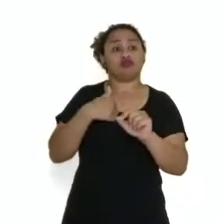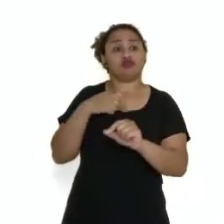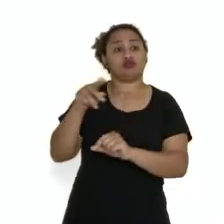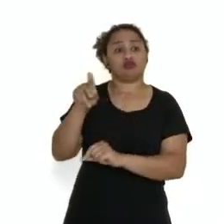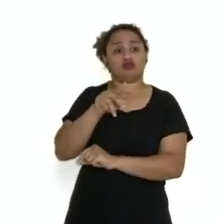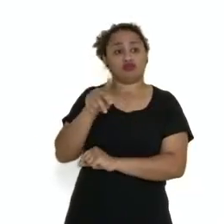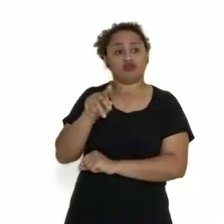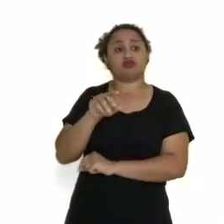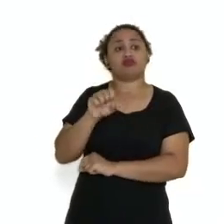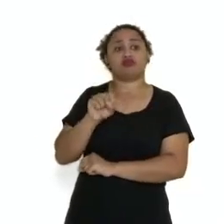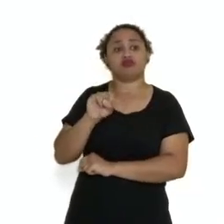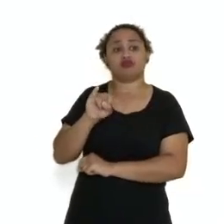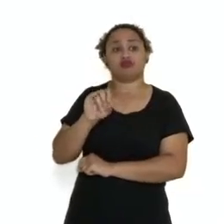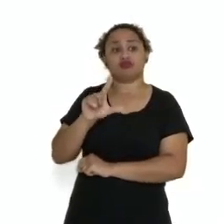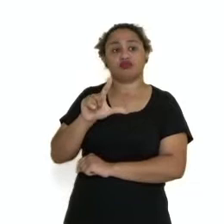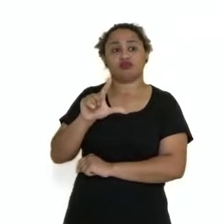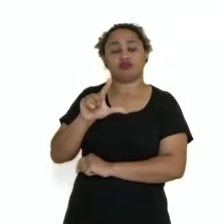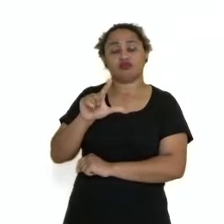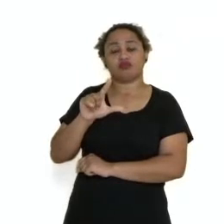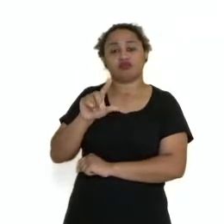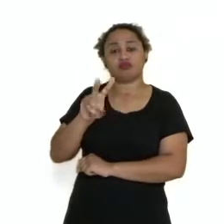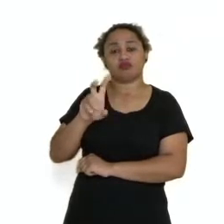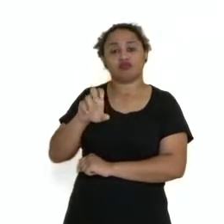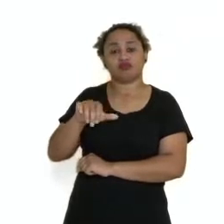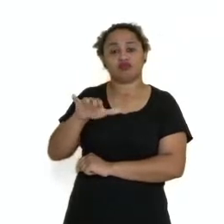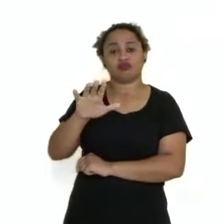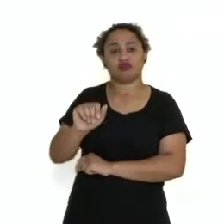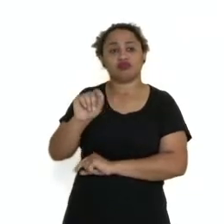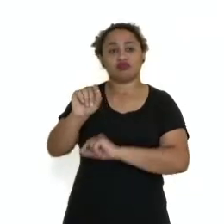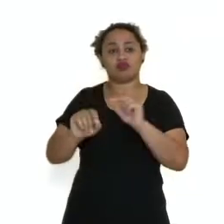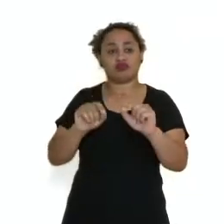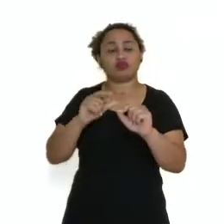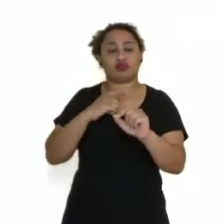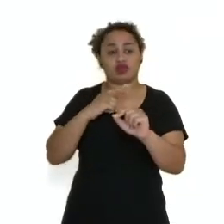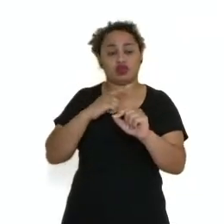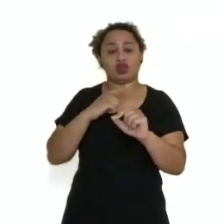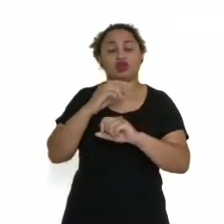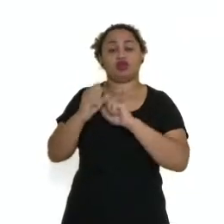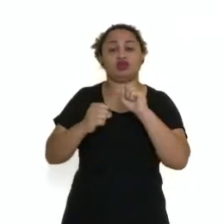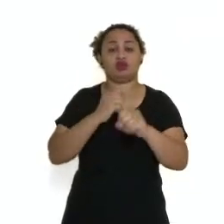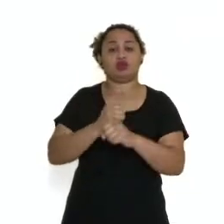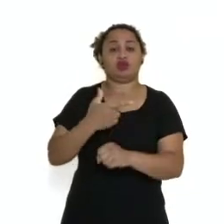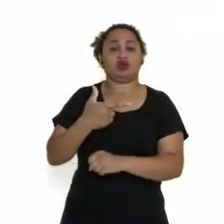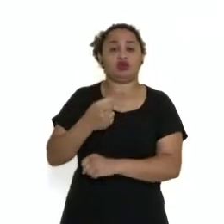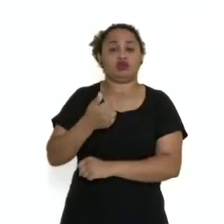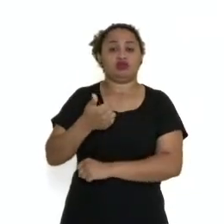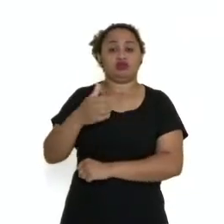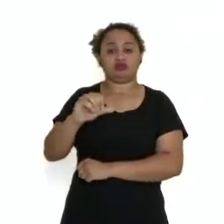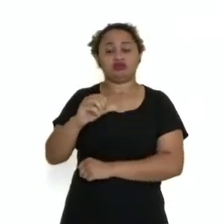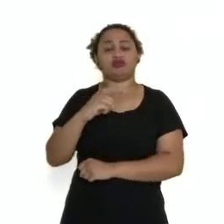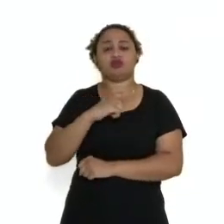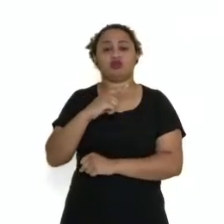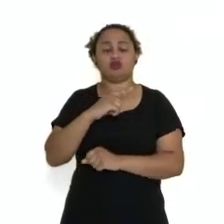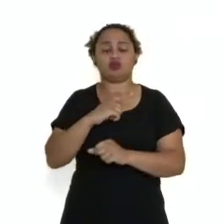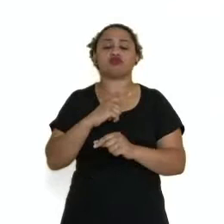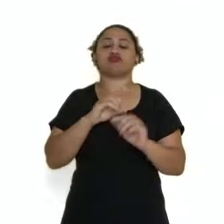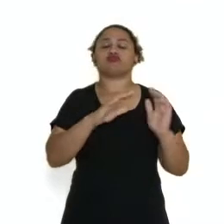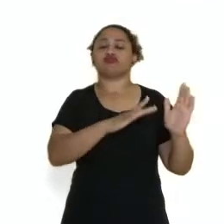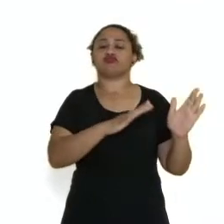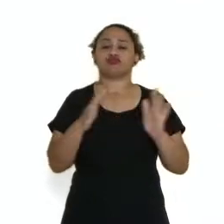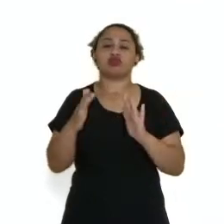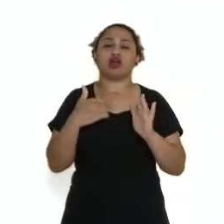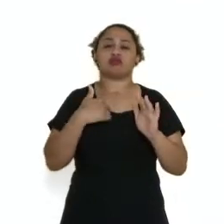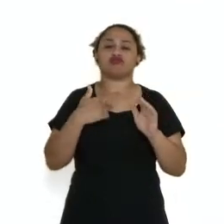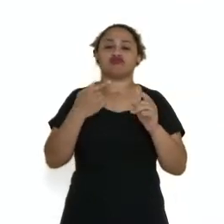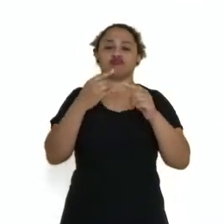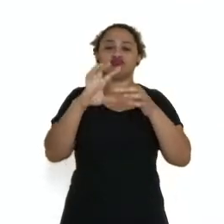Silvânia Paulina Gomes ganhou em 2019, na Olimpíada de Língua Portuguesa, né,